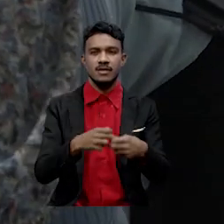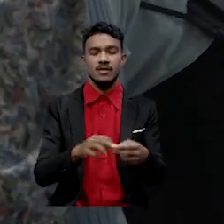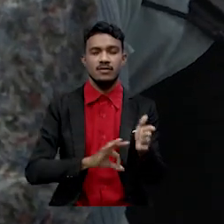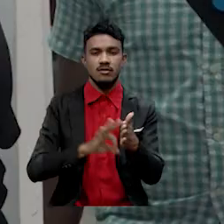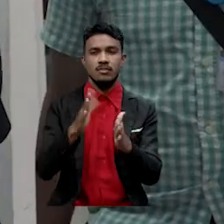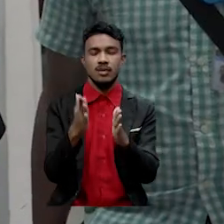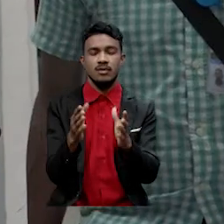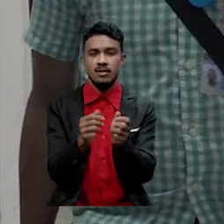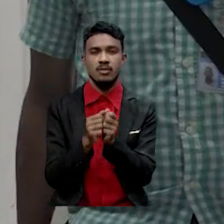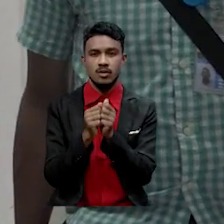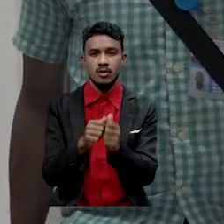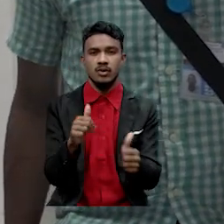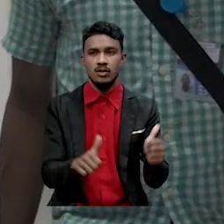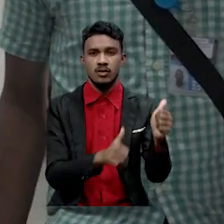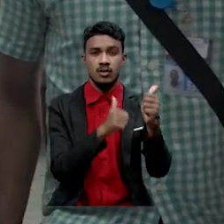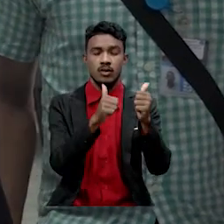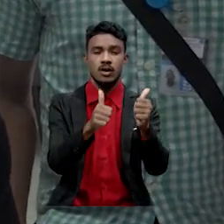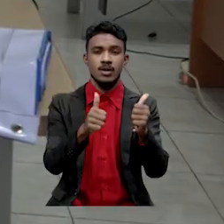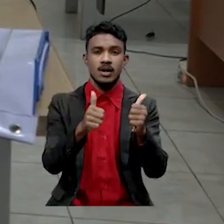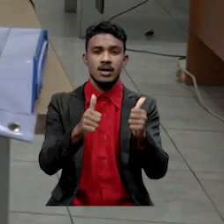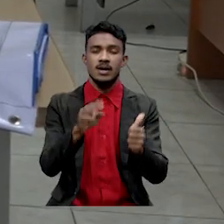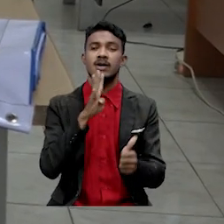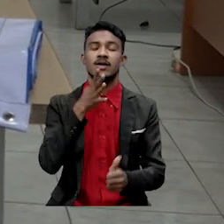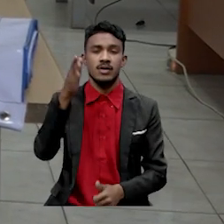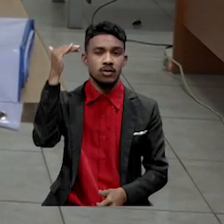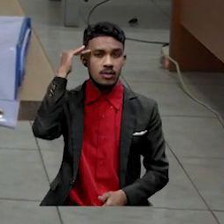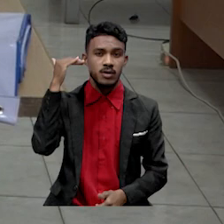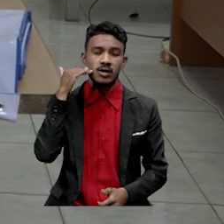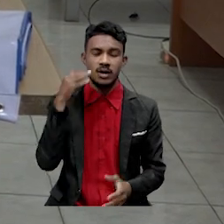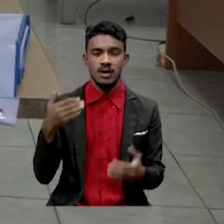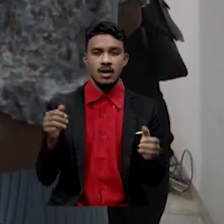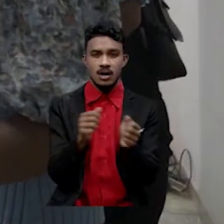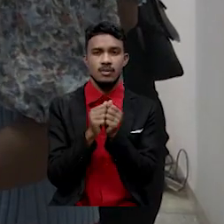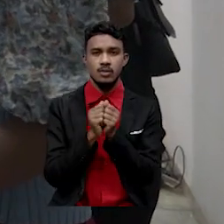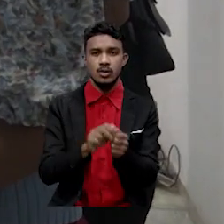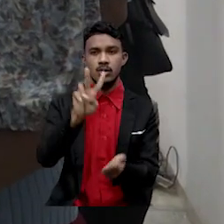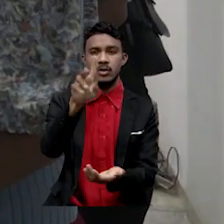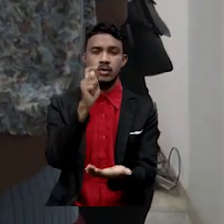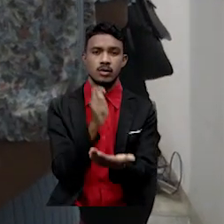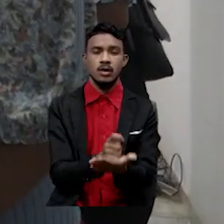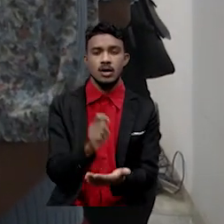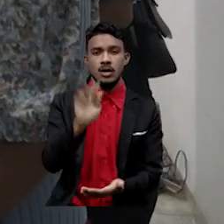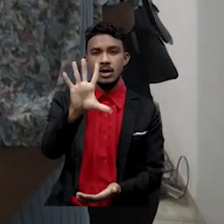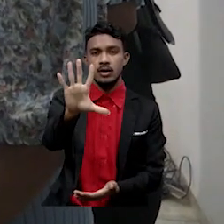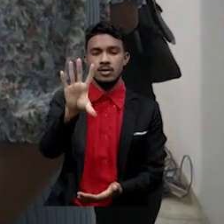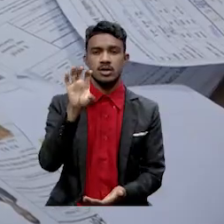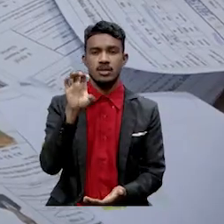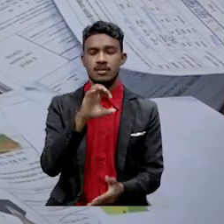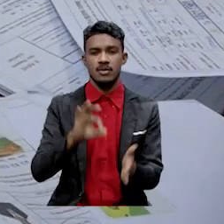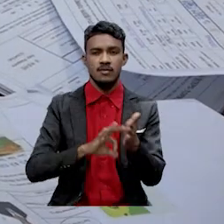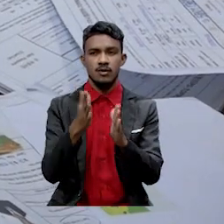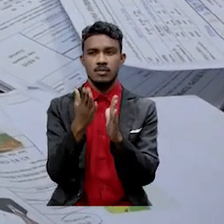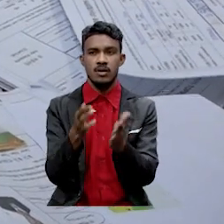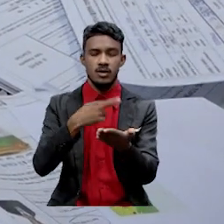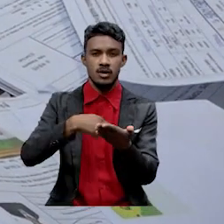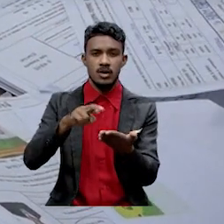daun ne, tu irela curso Lian Coreia e a Centro de Formação Becora Hamutu Garihun Rua Atush Lima. No total formando ne beda exista ba